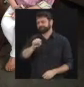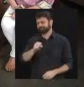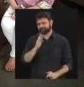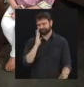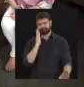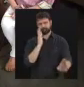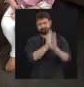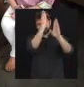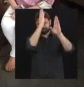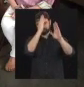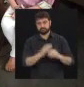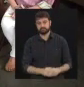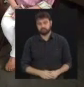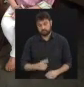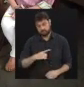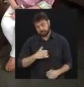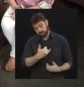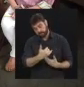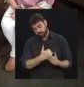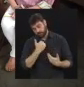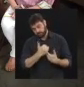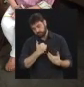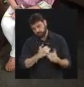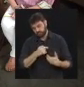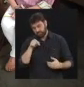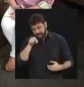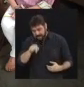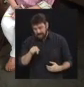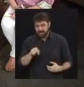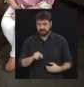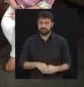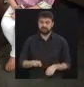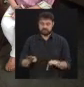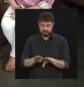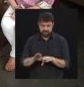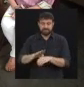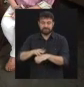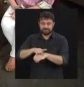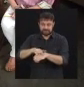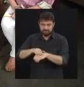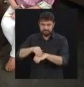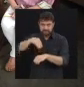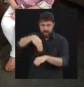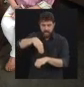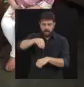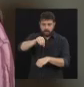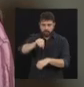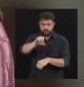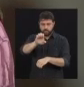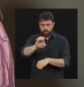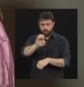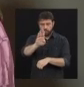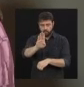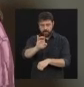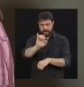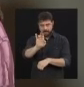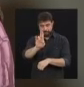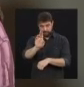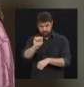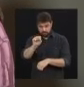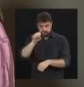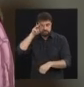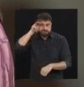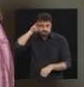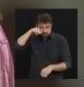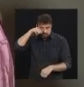sim ele nos sugeriu que a Amanda tivesse então a síndrome de Moebius. E